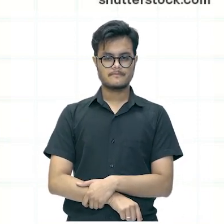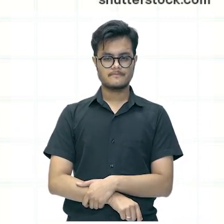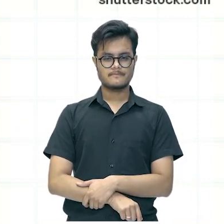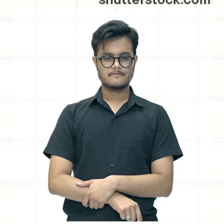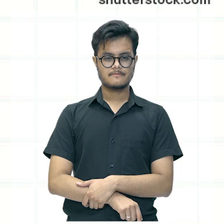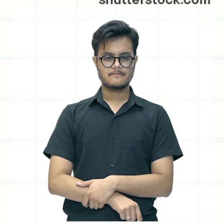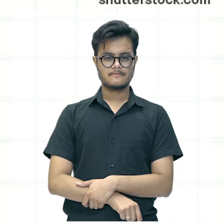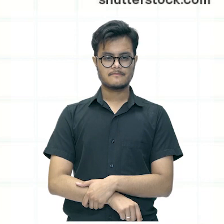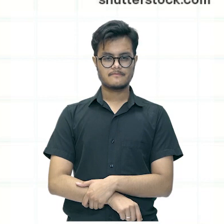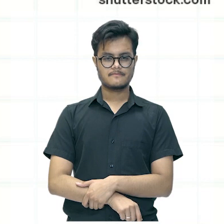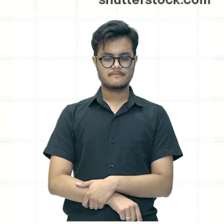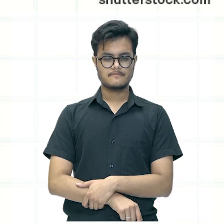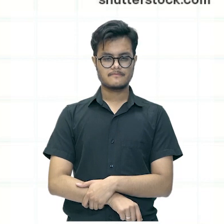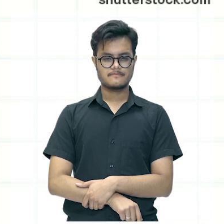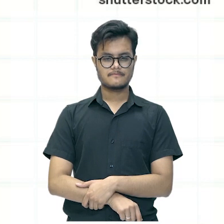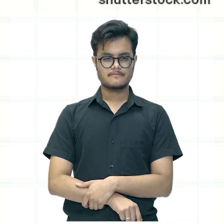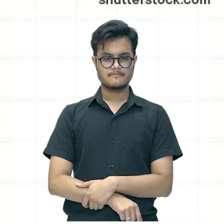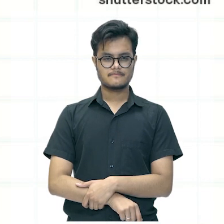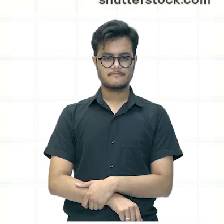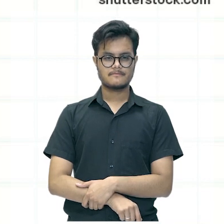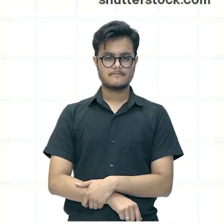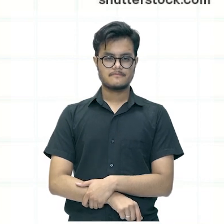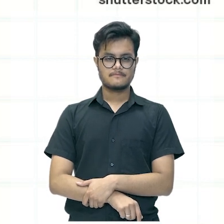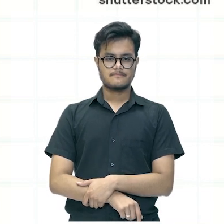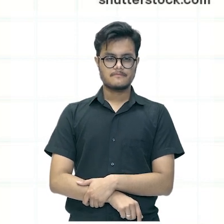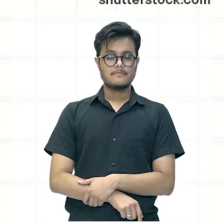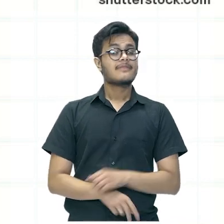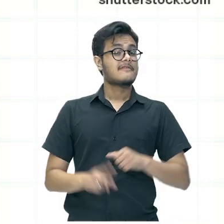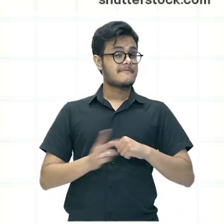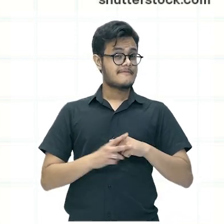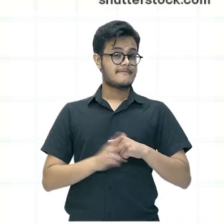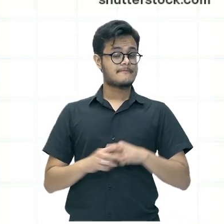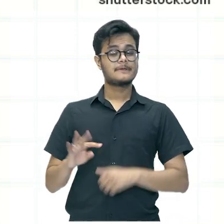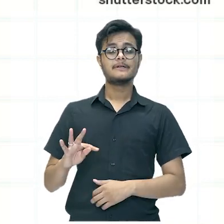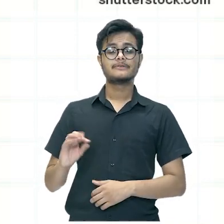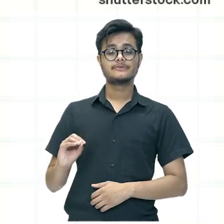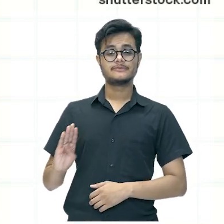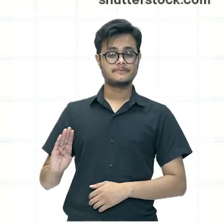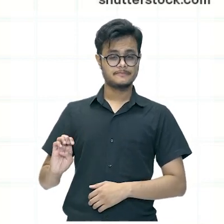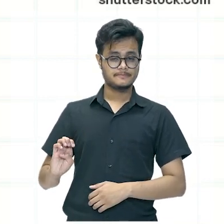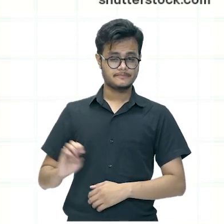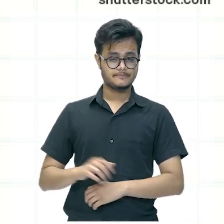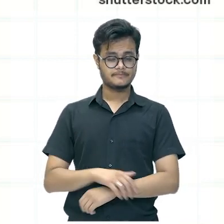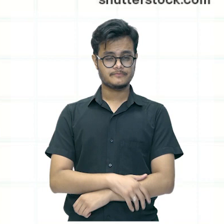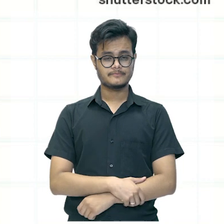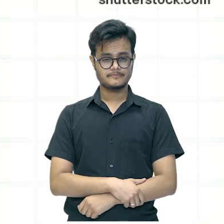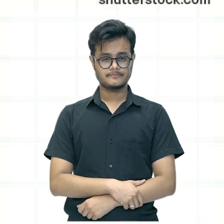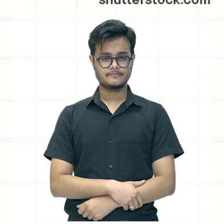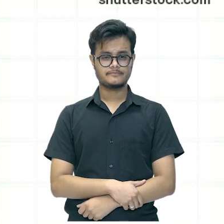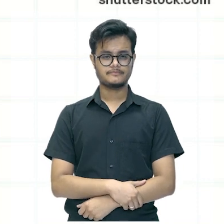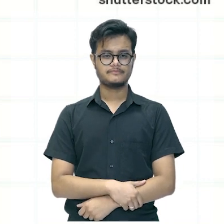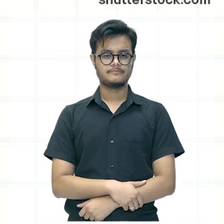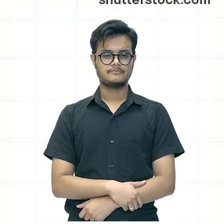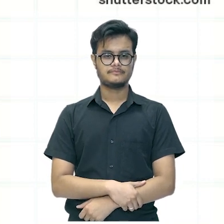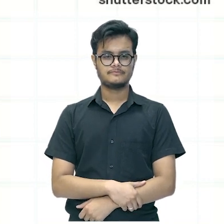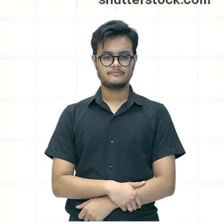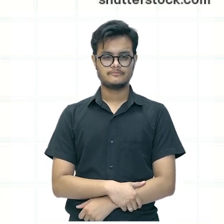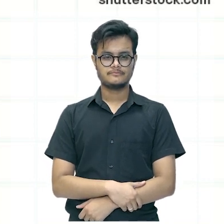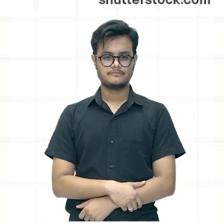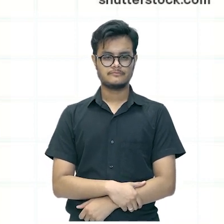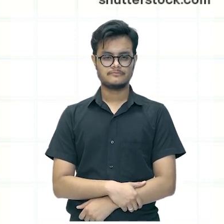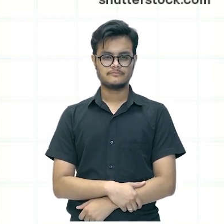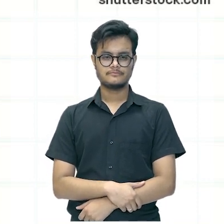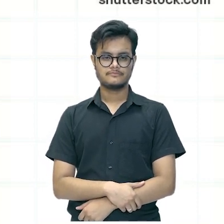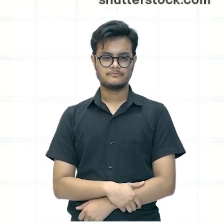os adolescentes. Isn't, olha o verbo to be aqui, gente, forma negativa. Não é o